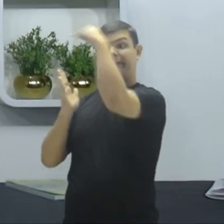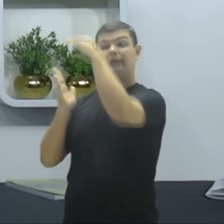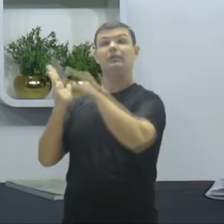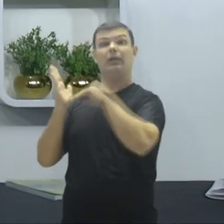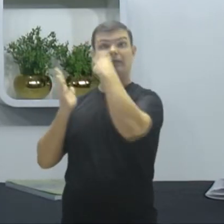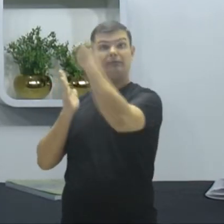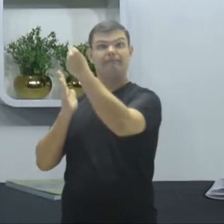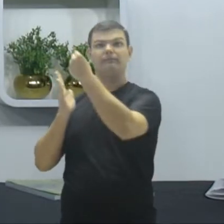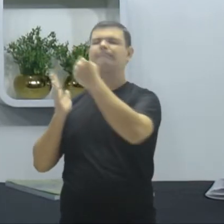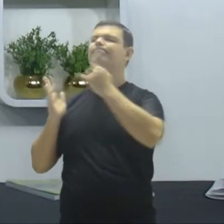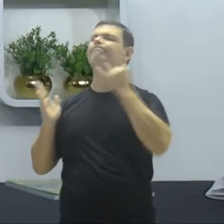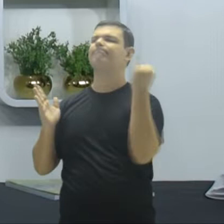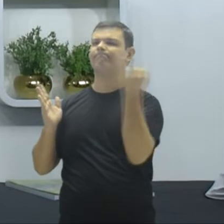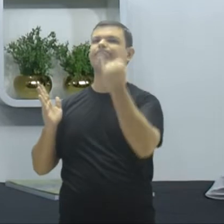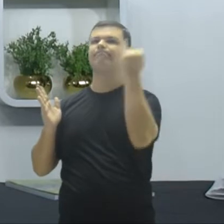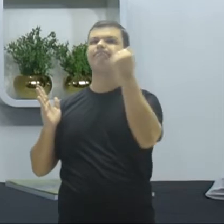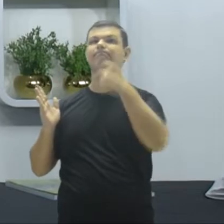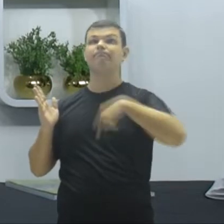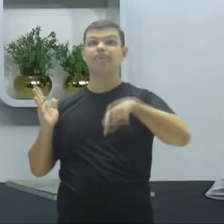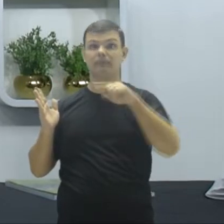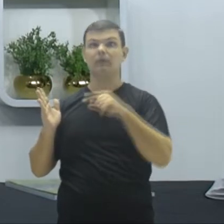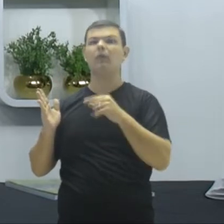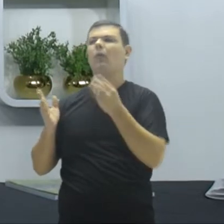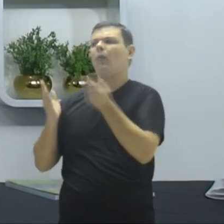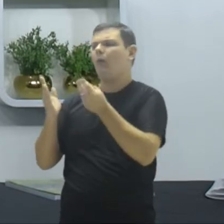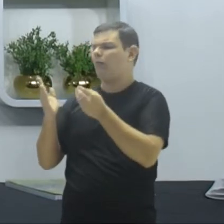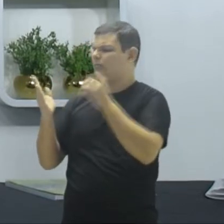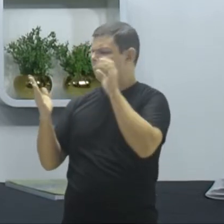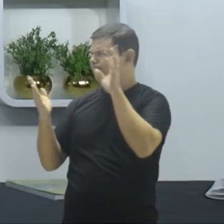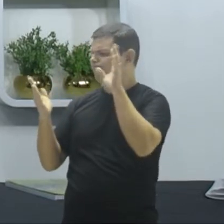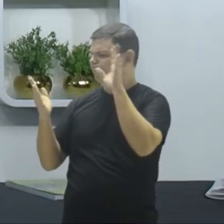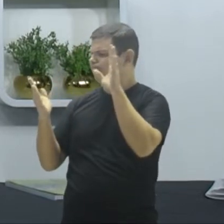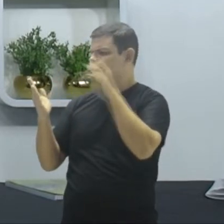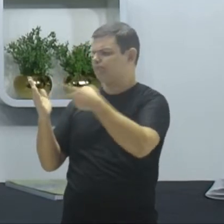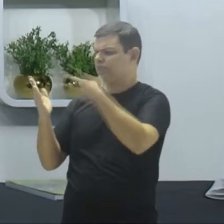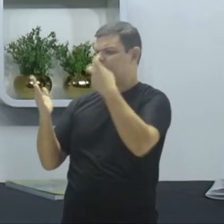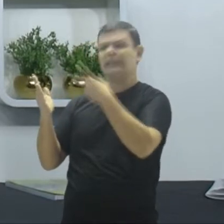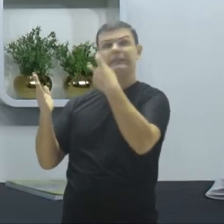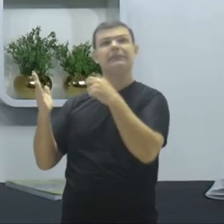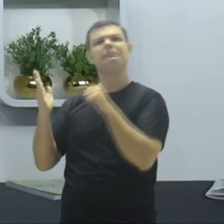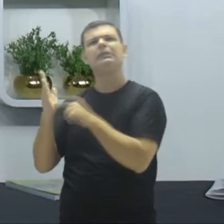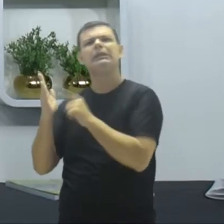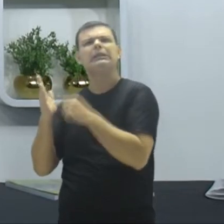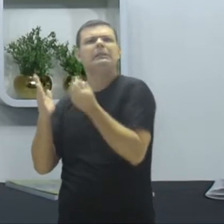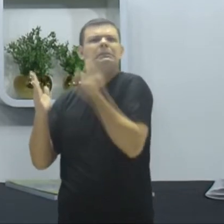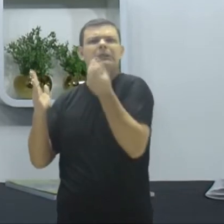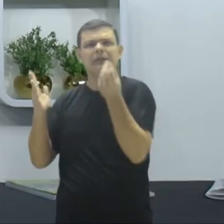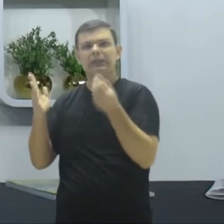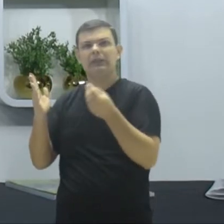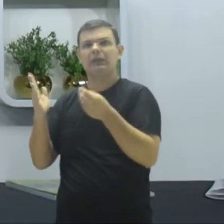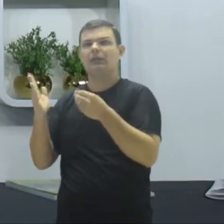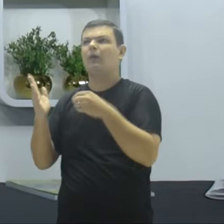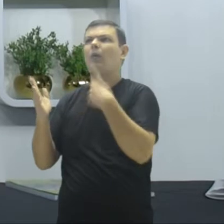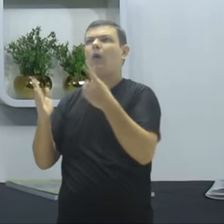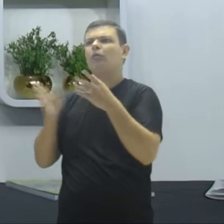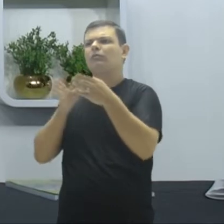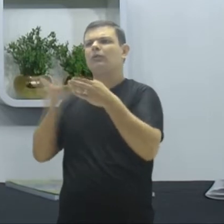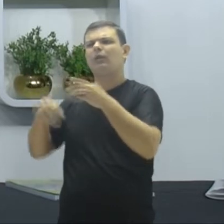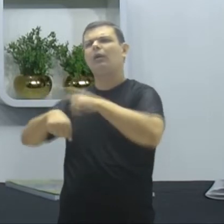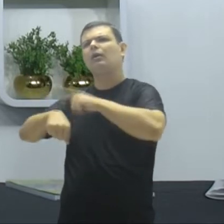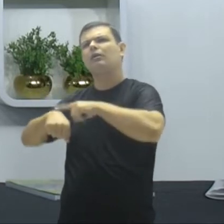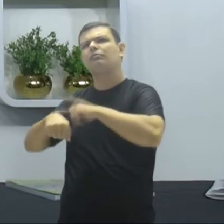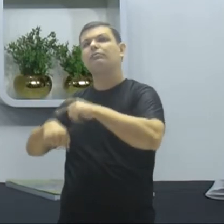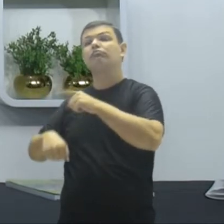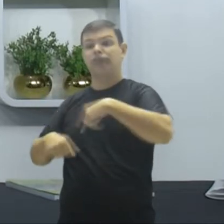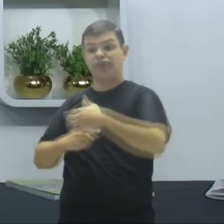Super importante, crianças, saber trabalhar, saber perceber a importância desta ferramenta de marcação do tempo para a nossa